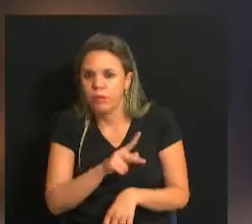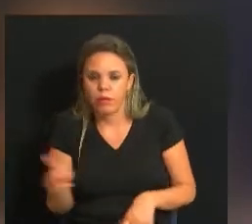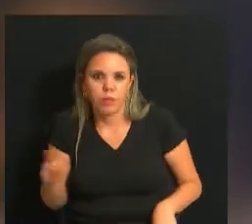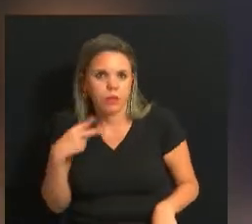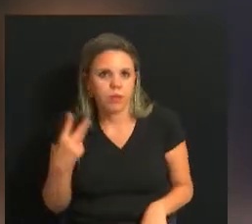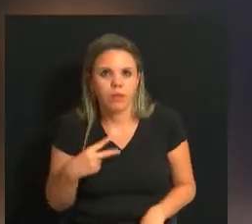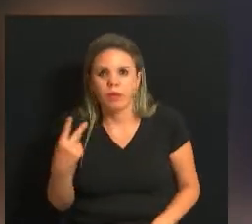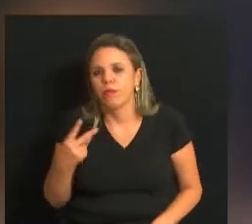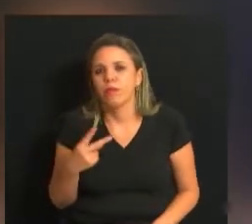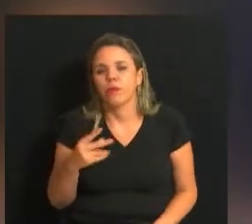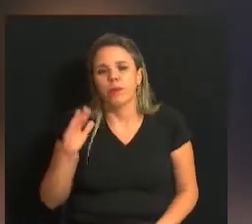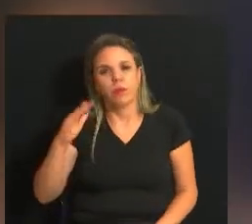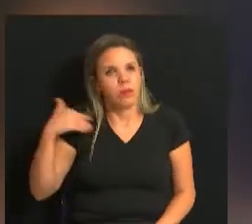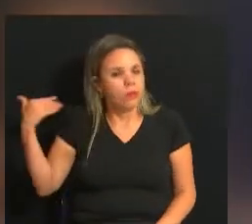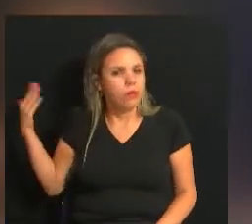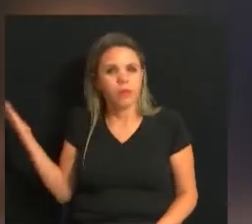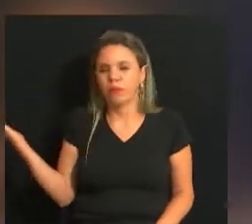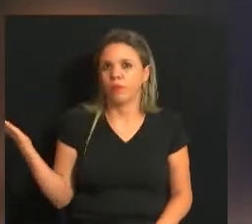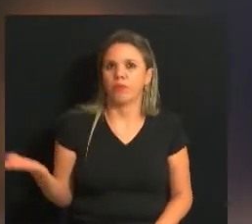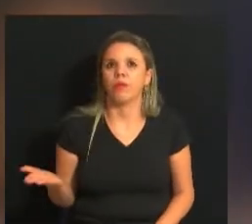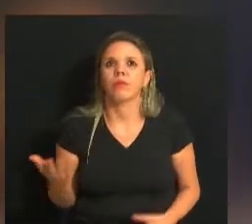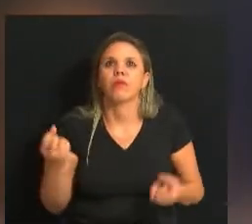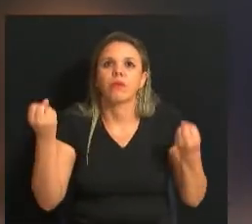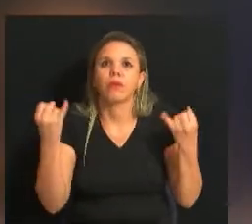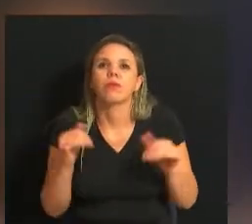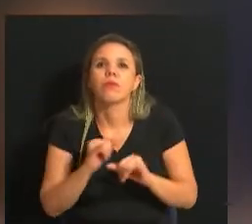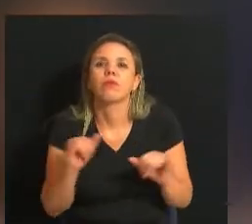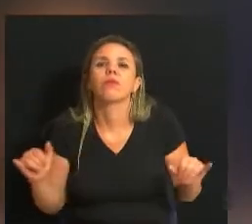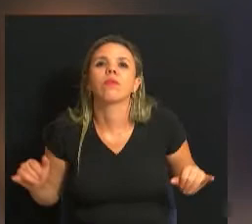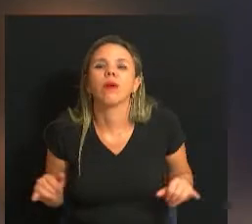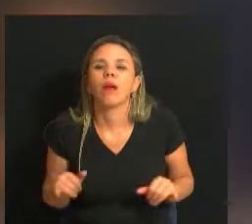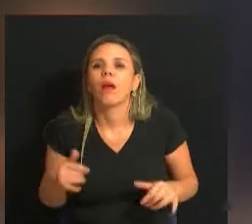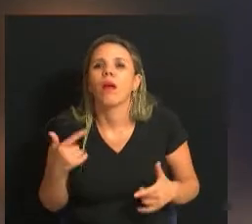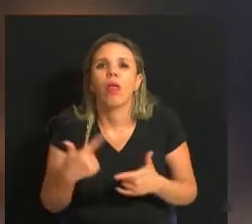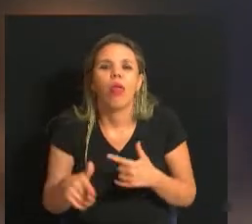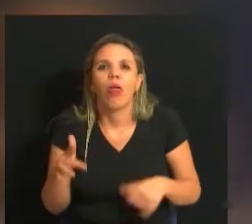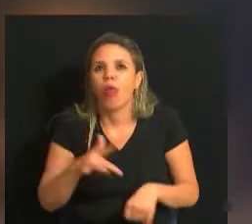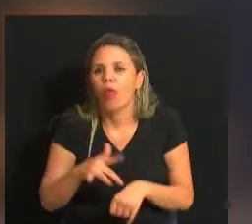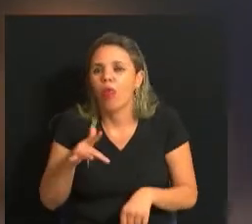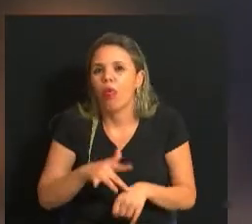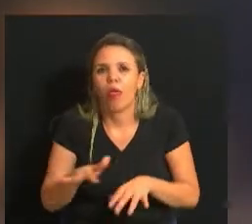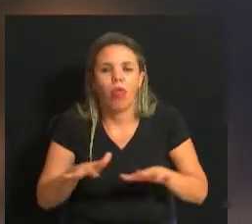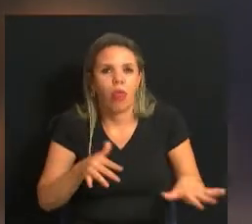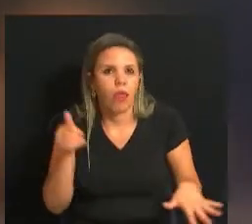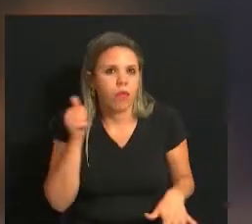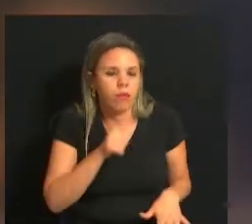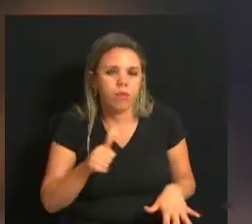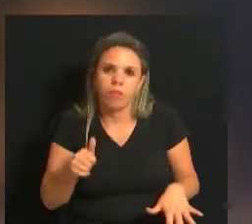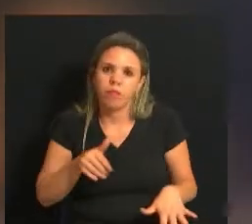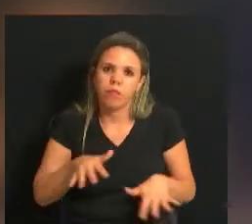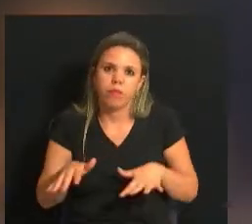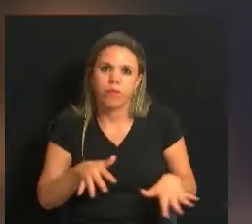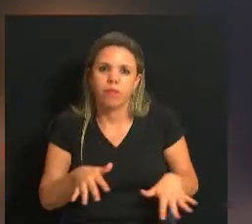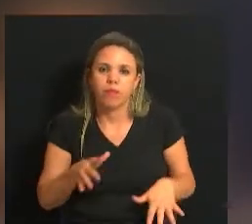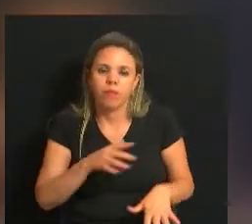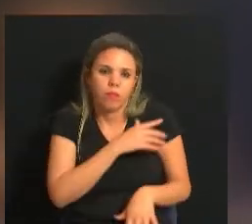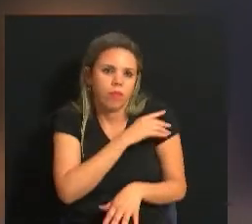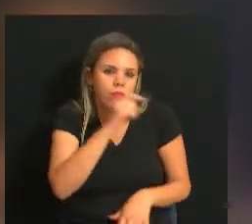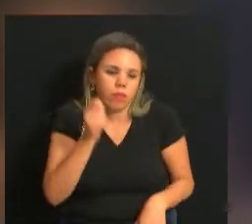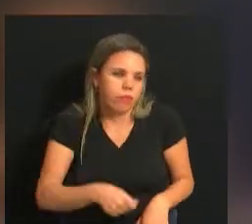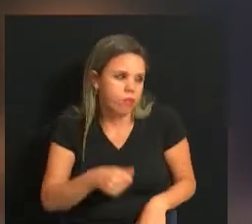vereadora Mariana Conte. Que nós comentamos, e esse é o acúmulo que todo o movimento de mulheres, o movimento feminista,